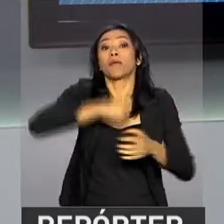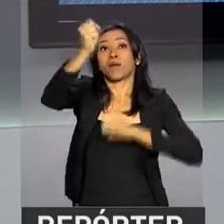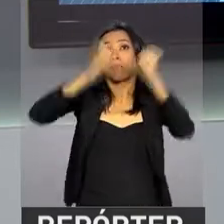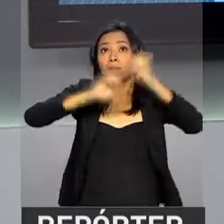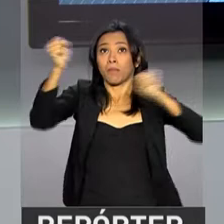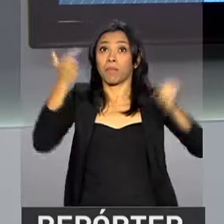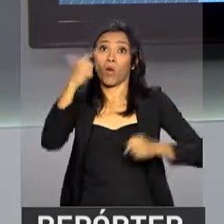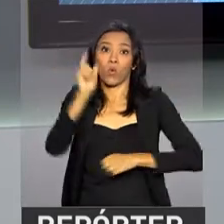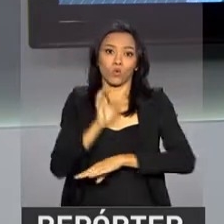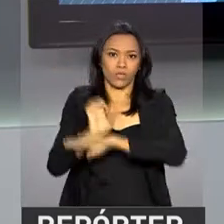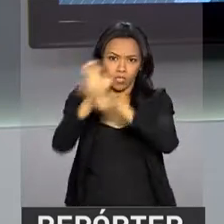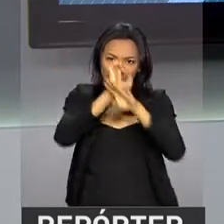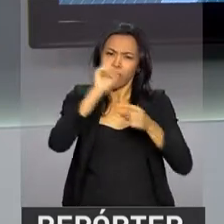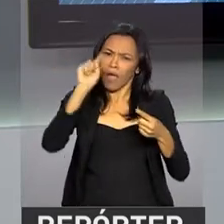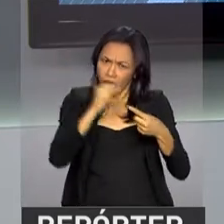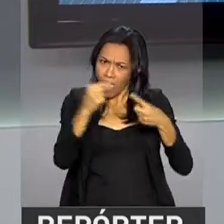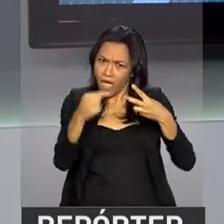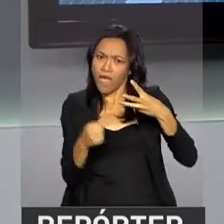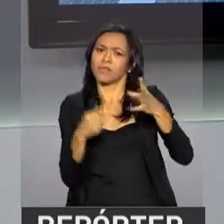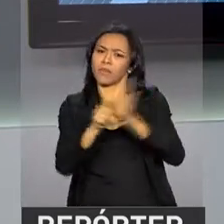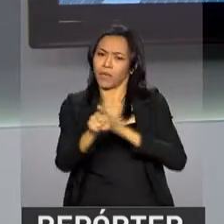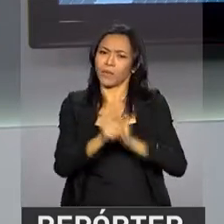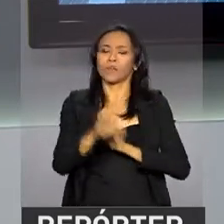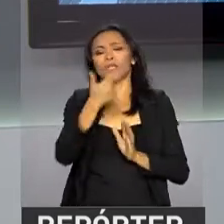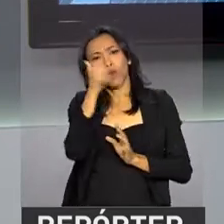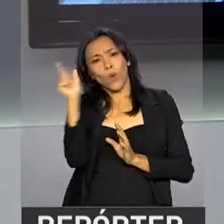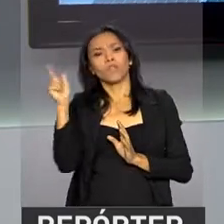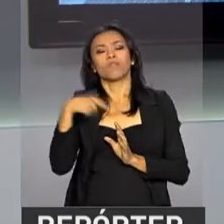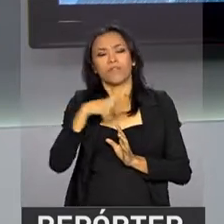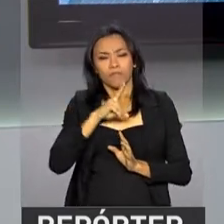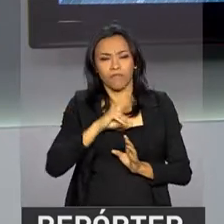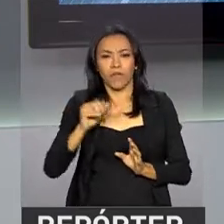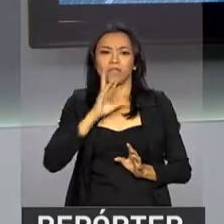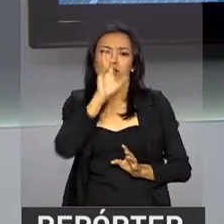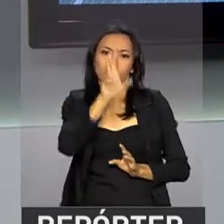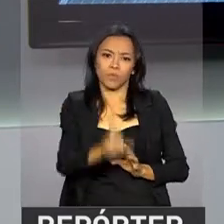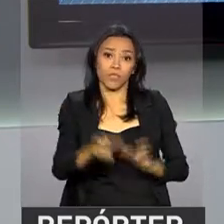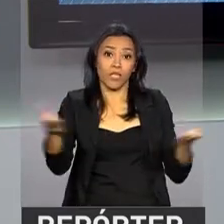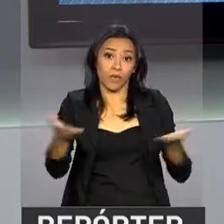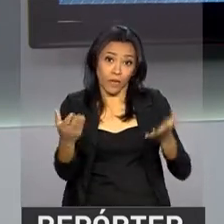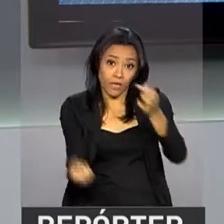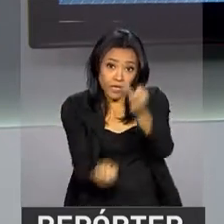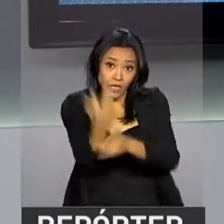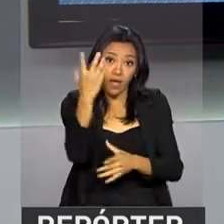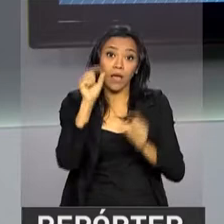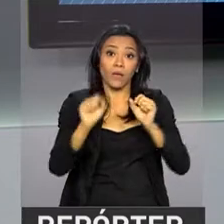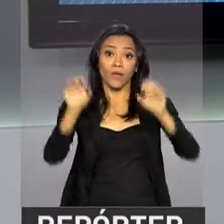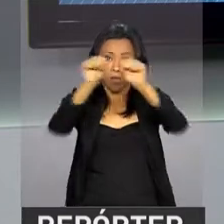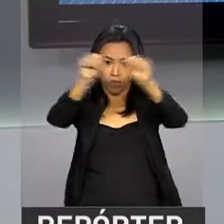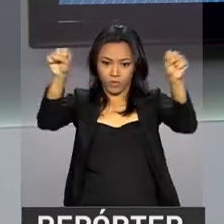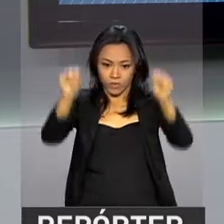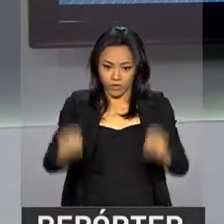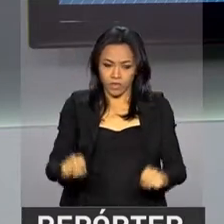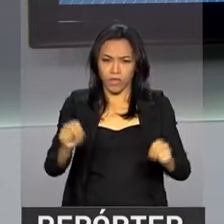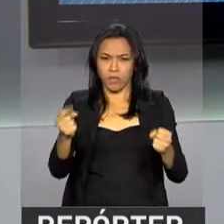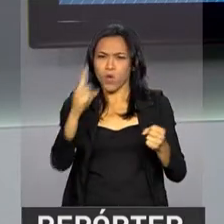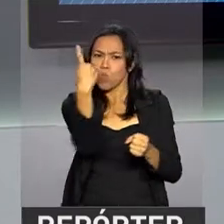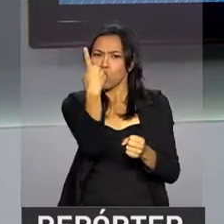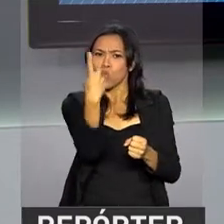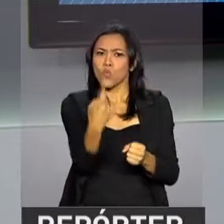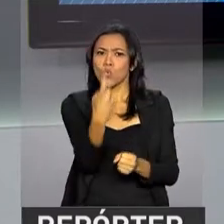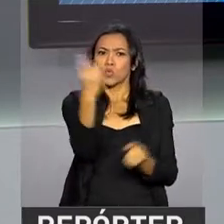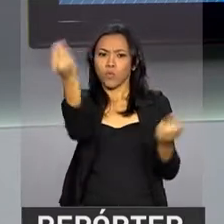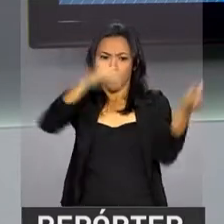estados essas e outras perguntas serão respondidas a partir de agora com a criação de uma base que integra as informações dos sistemas de